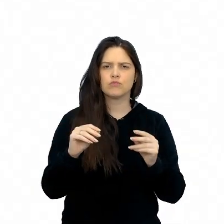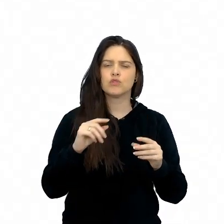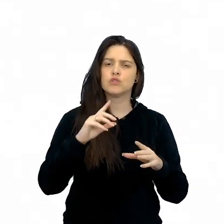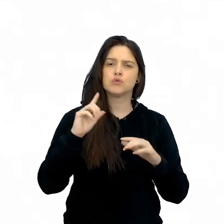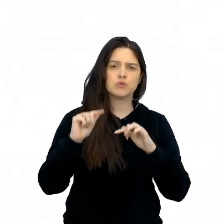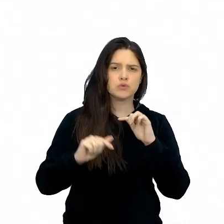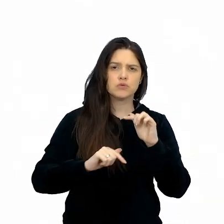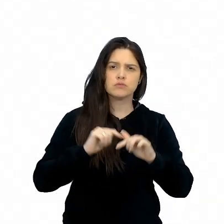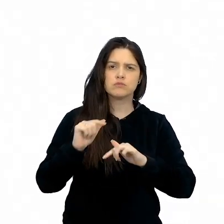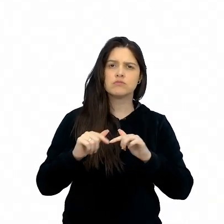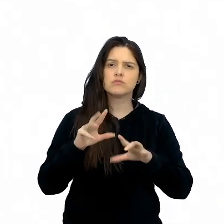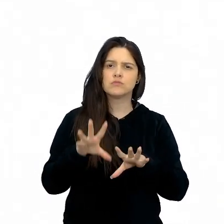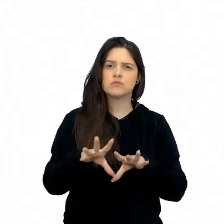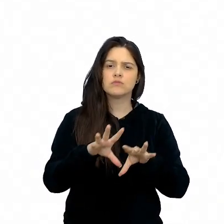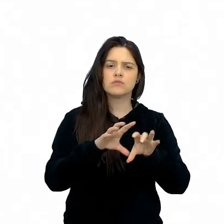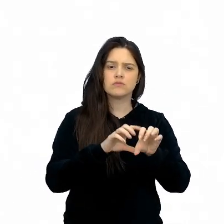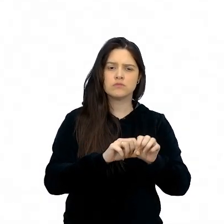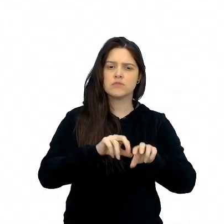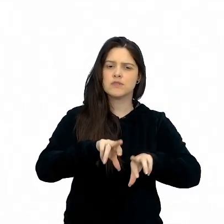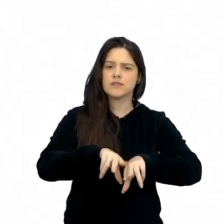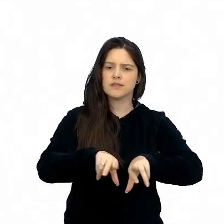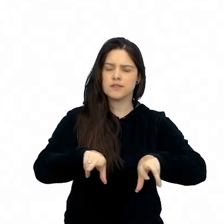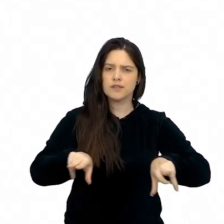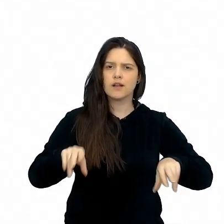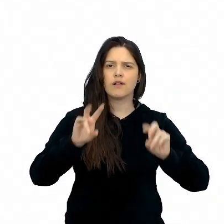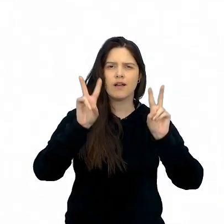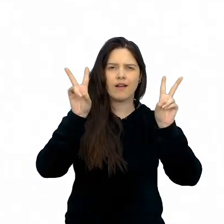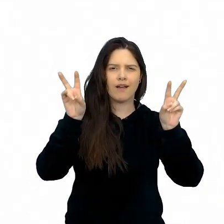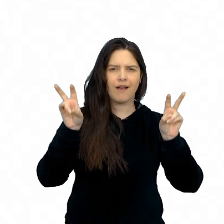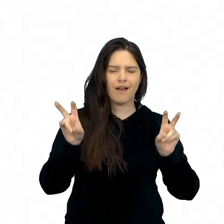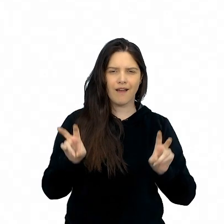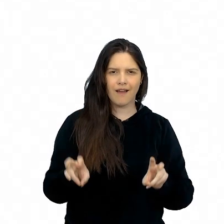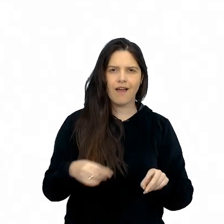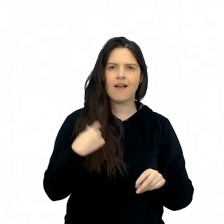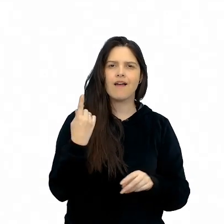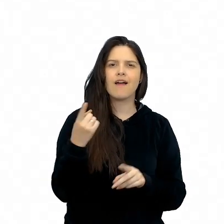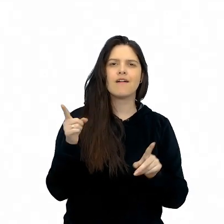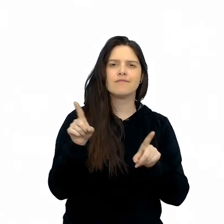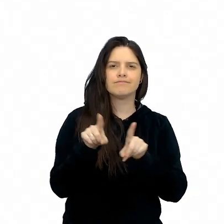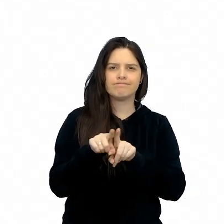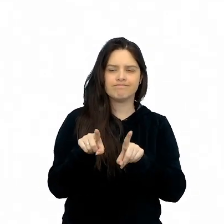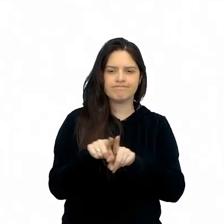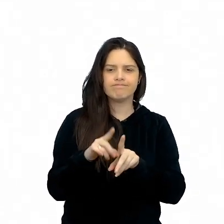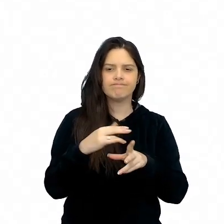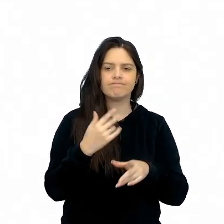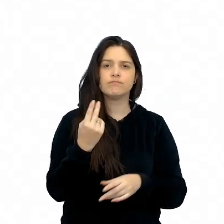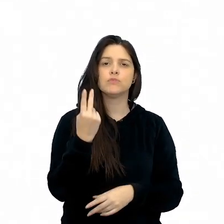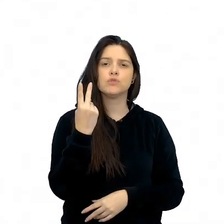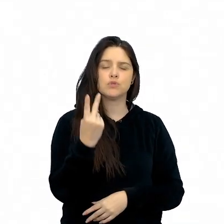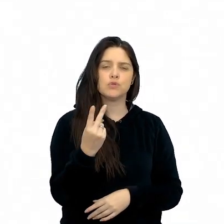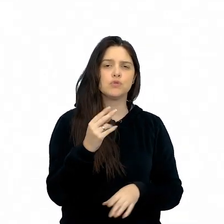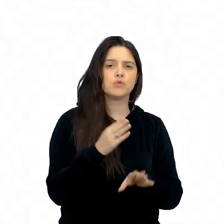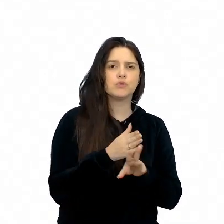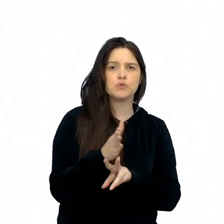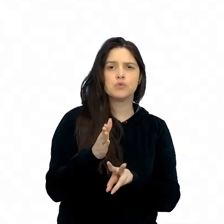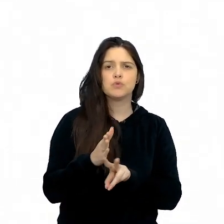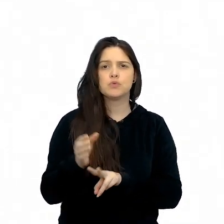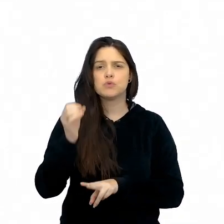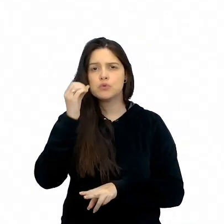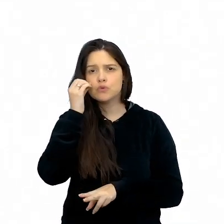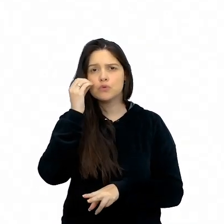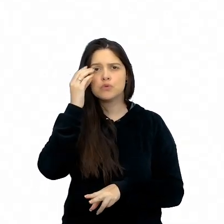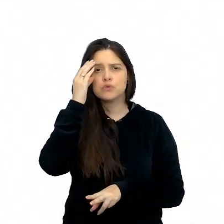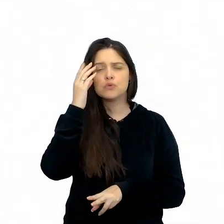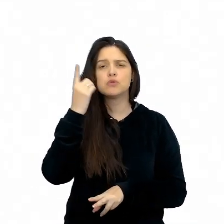trabalhamos o quê? Com a formação de ano e série para a gente, também da atividade situação de aprendizagem 5. E nos dois, qual que era o conhecimento que a gente